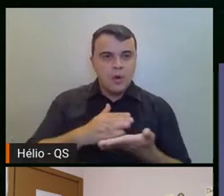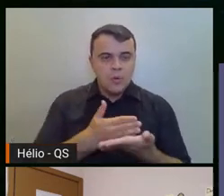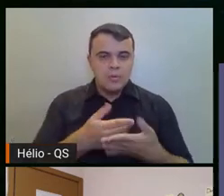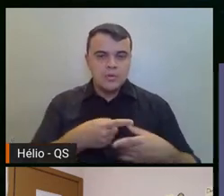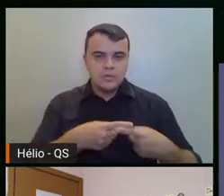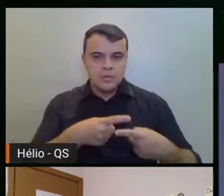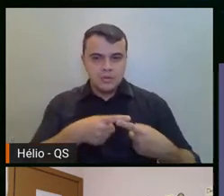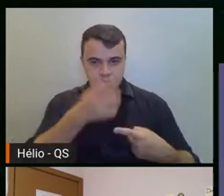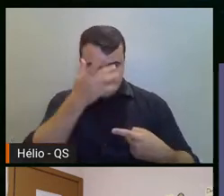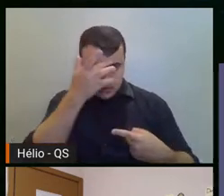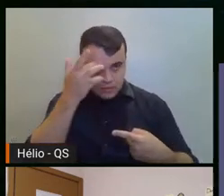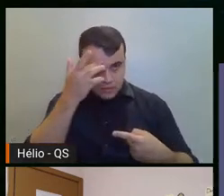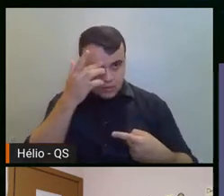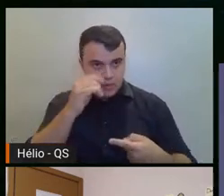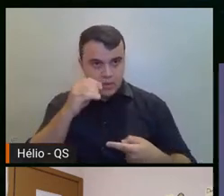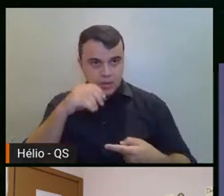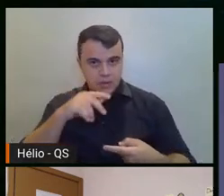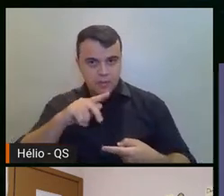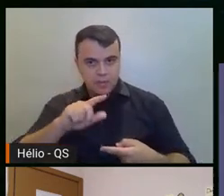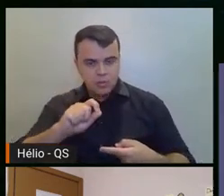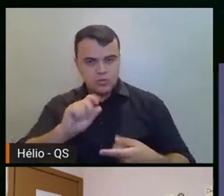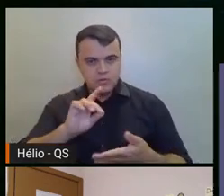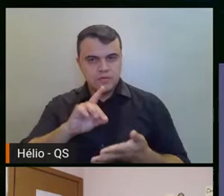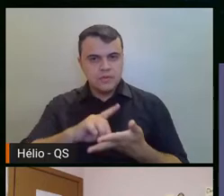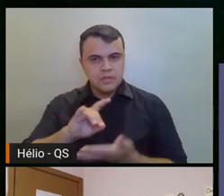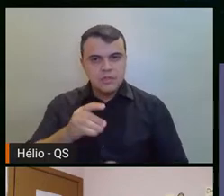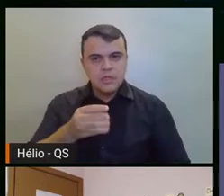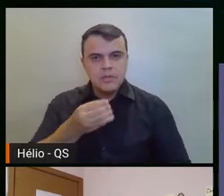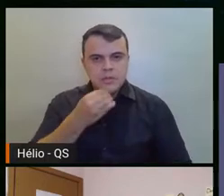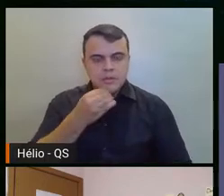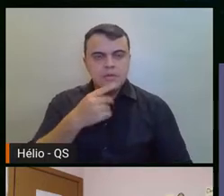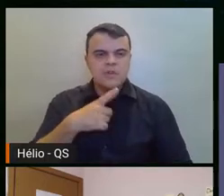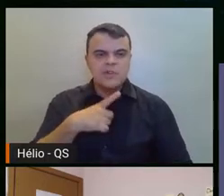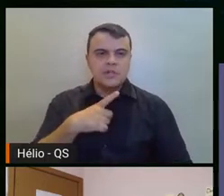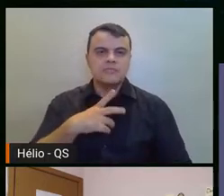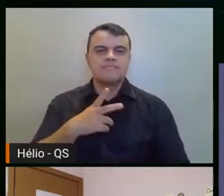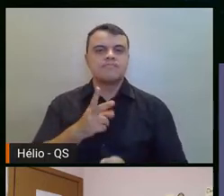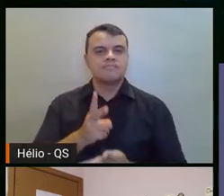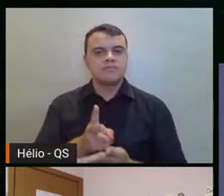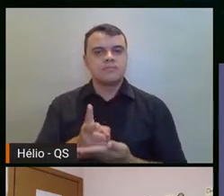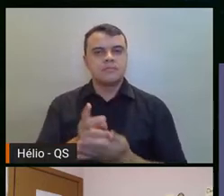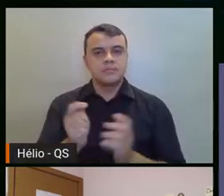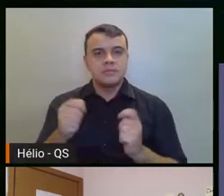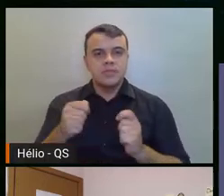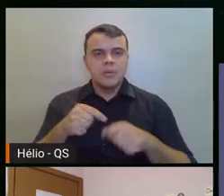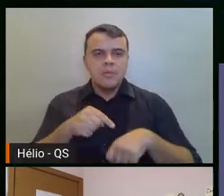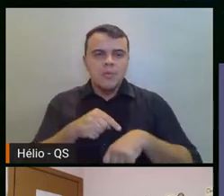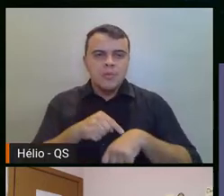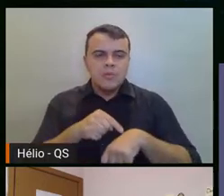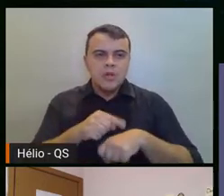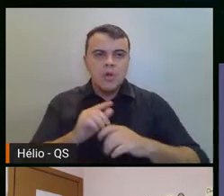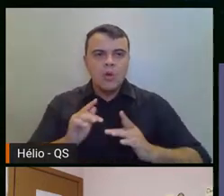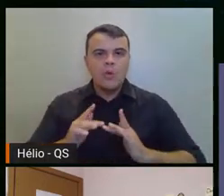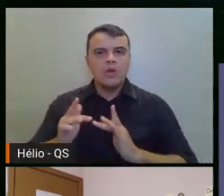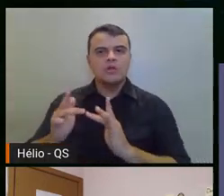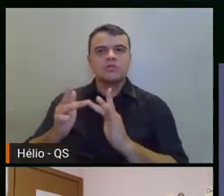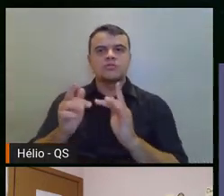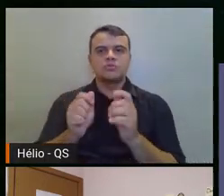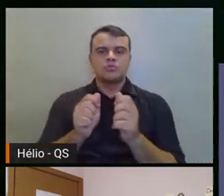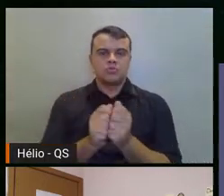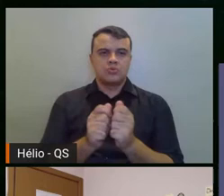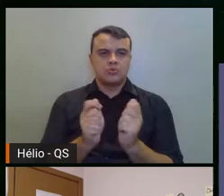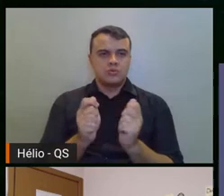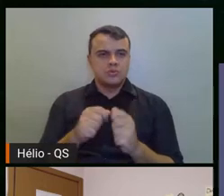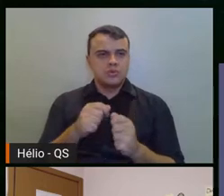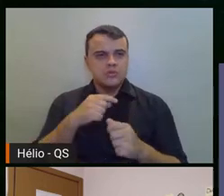com o pessoal da impulso Então realmente pessoal aproveitem as mentorias para ter esse momento aqui de conexão conosco para vocês